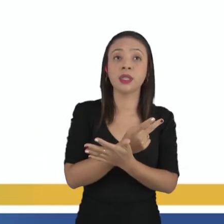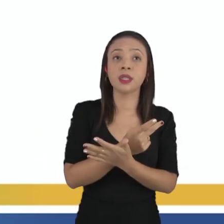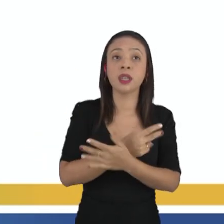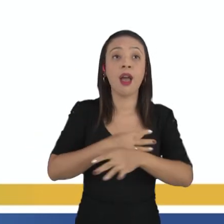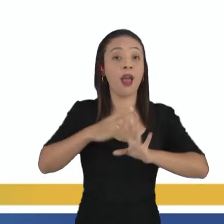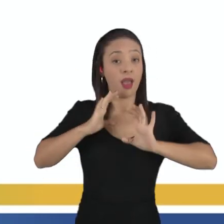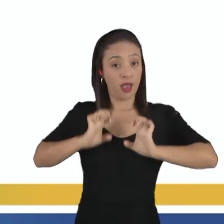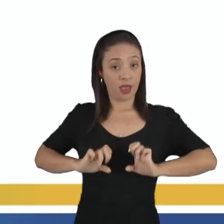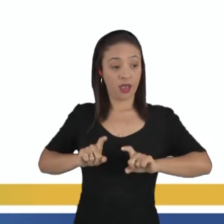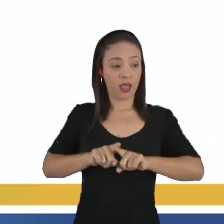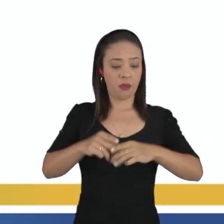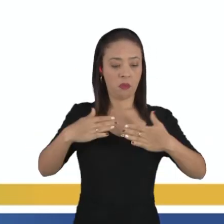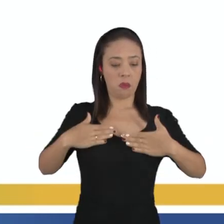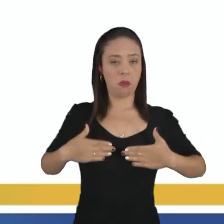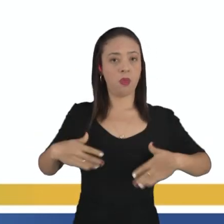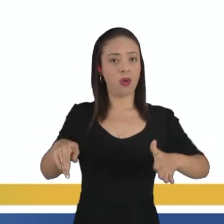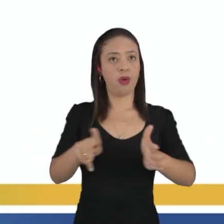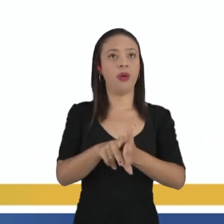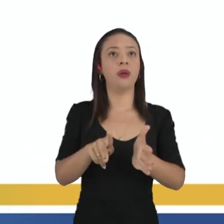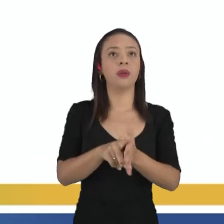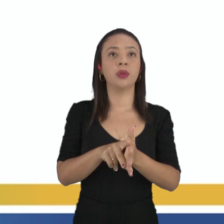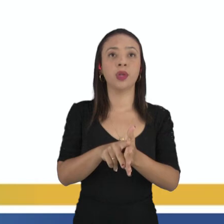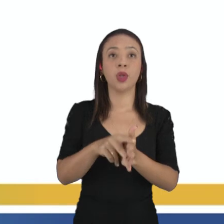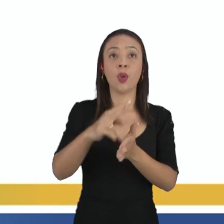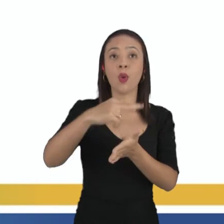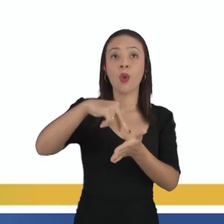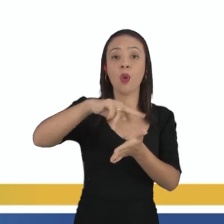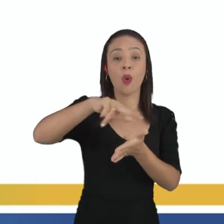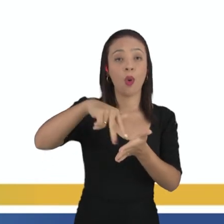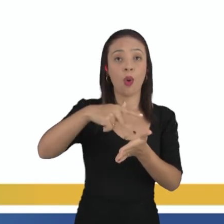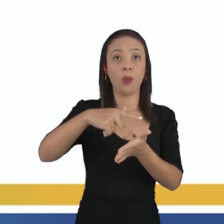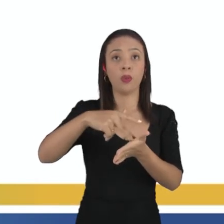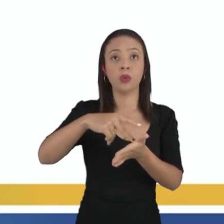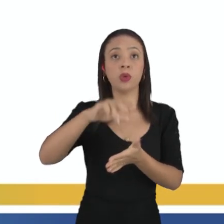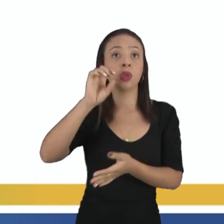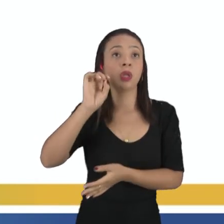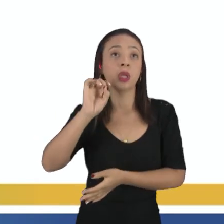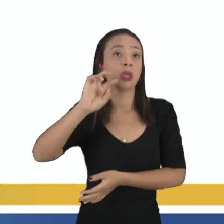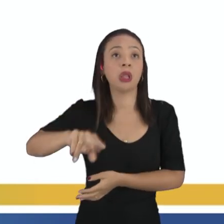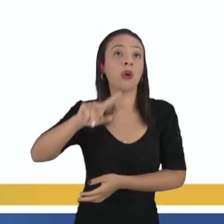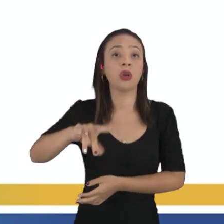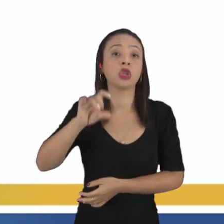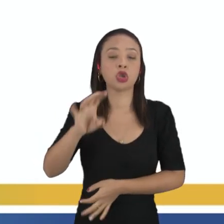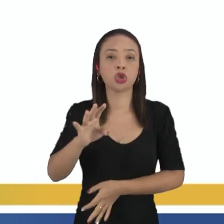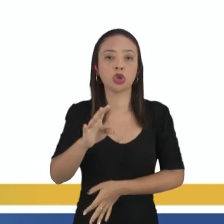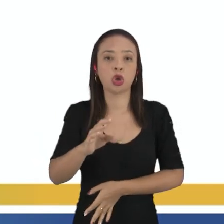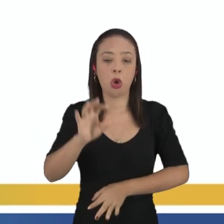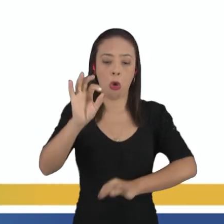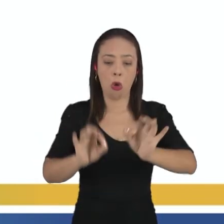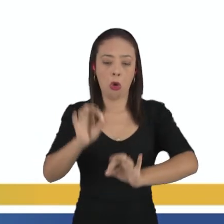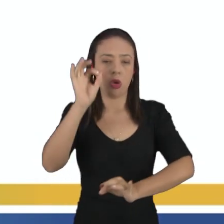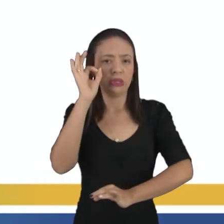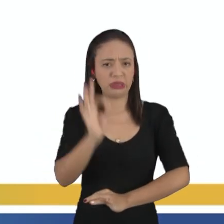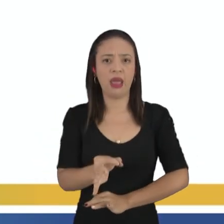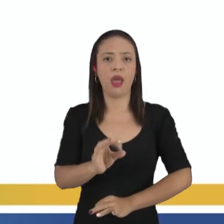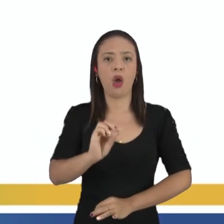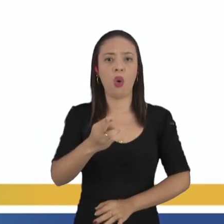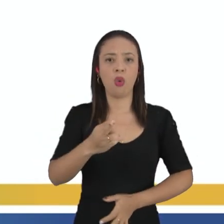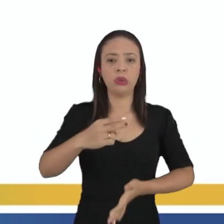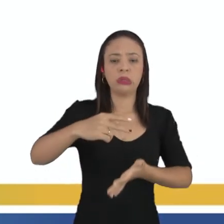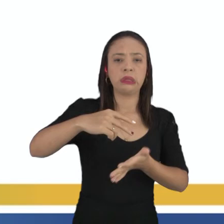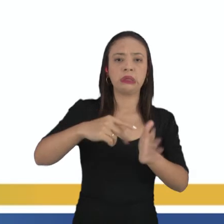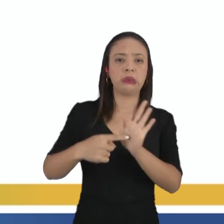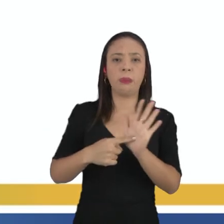configuração ética e estética. Um corpo dançante nem sempre está voltado a realizar uma coreografia ou dançar em um salão